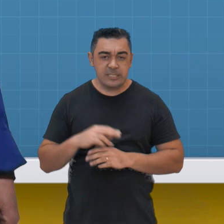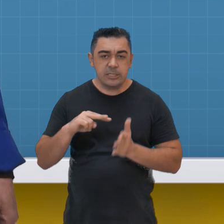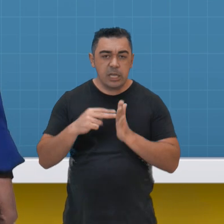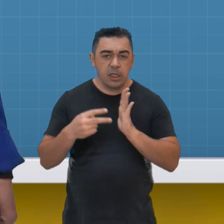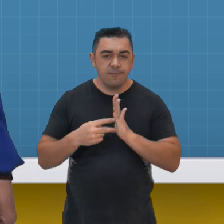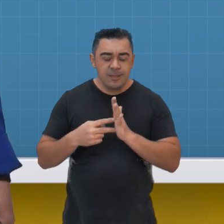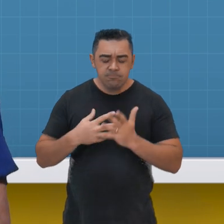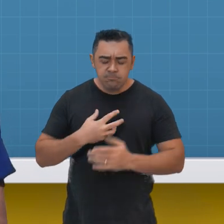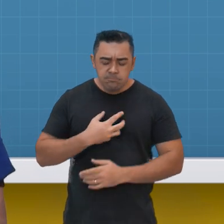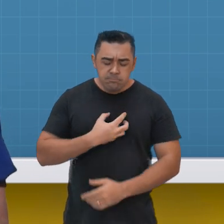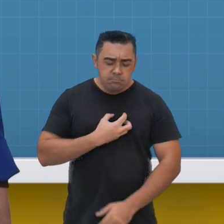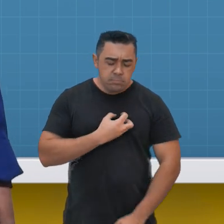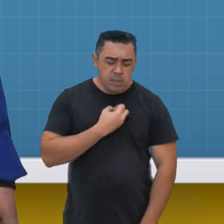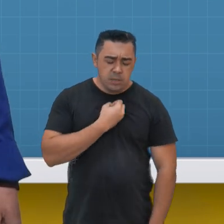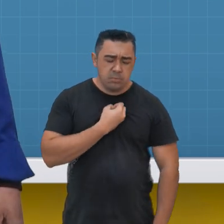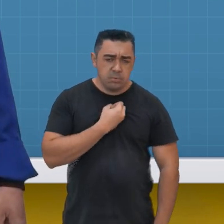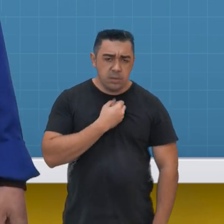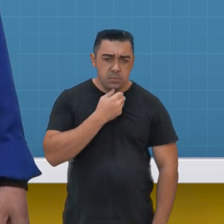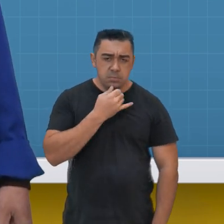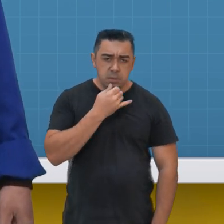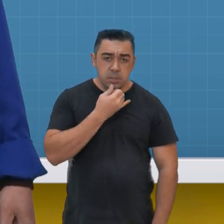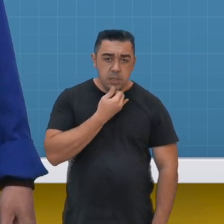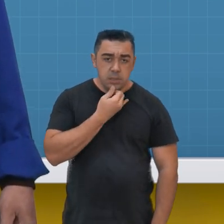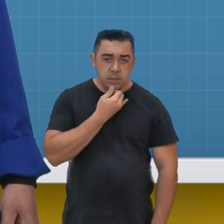isso fere muito a pessoa.